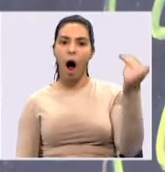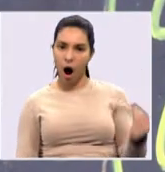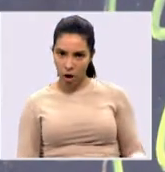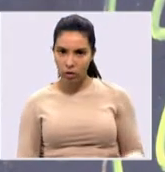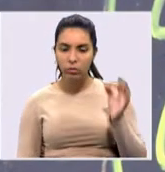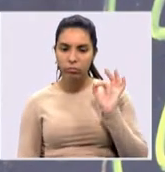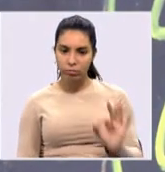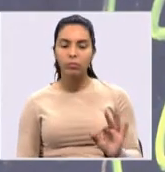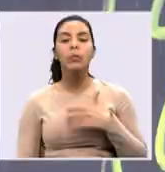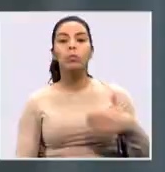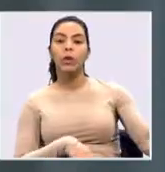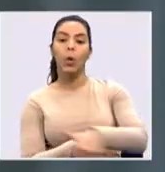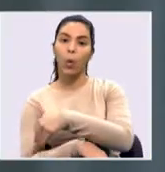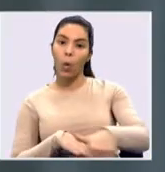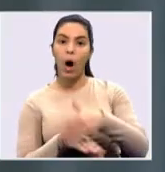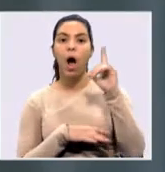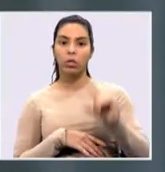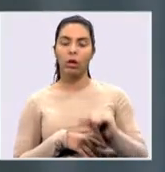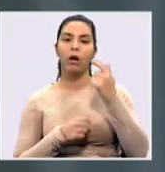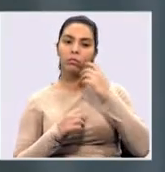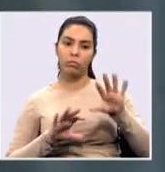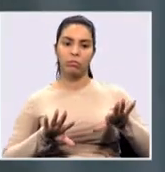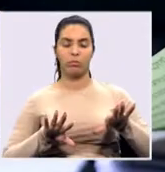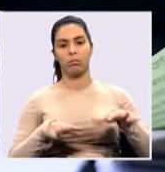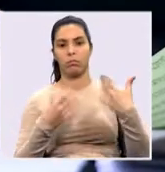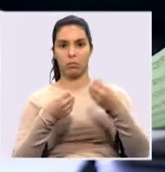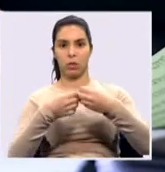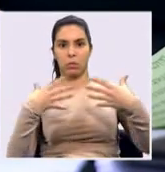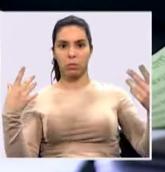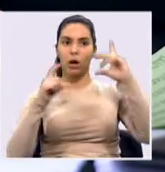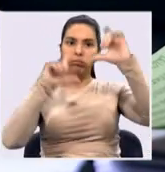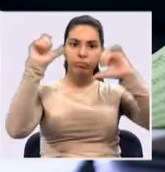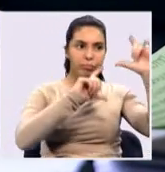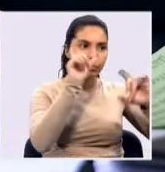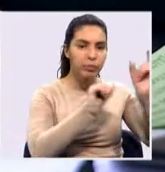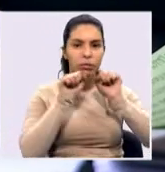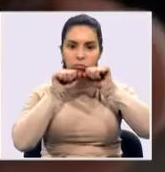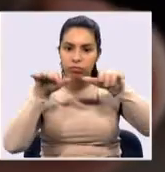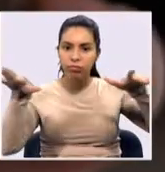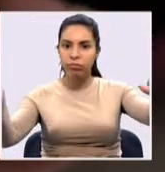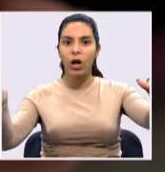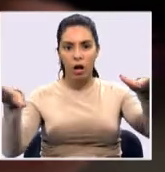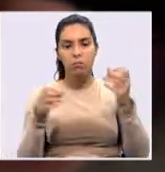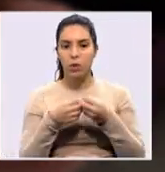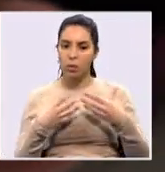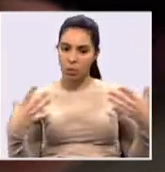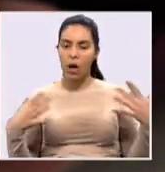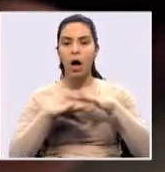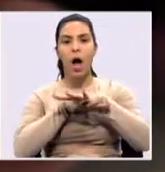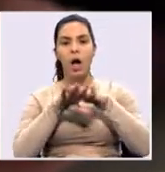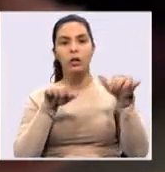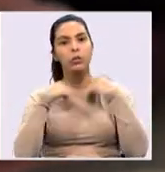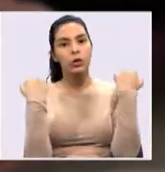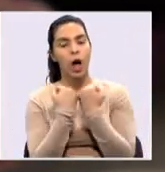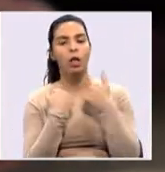só através das ruas que a mensagem da arte urbana chega às pessoas. Com o desenvolvimento das novas tecnologias, a partilha das criações tornou-se